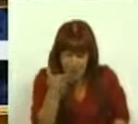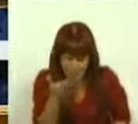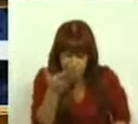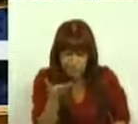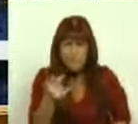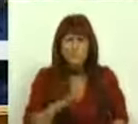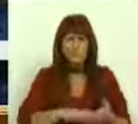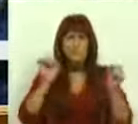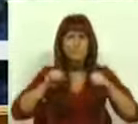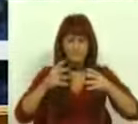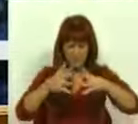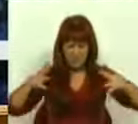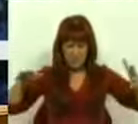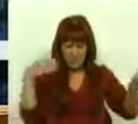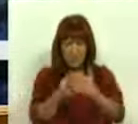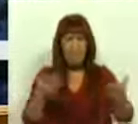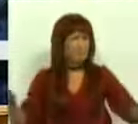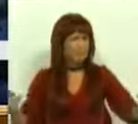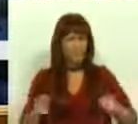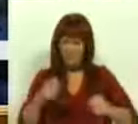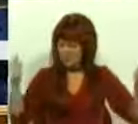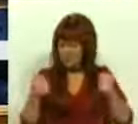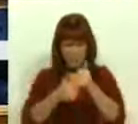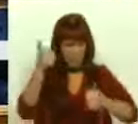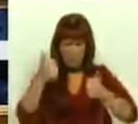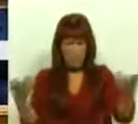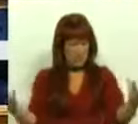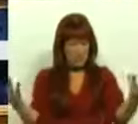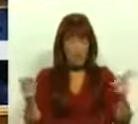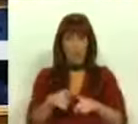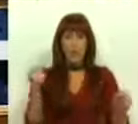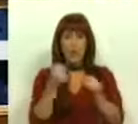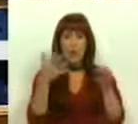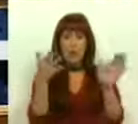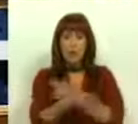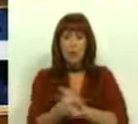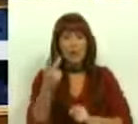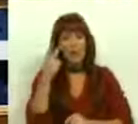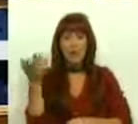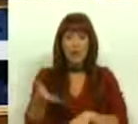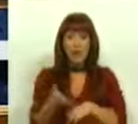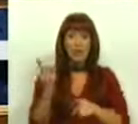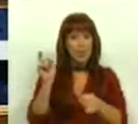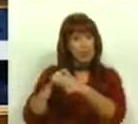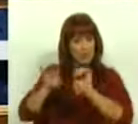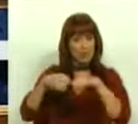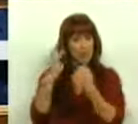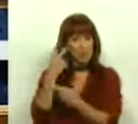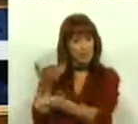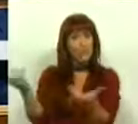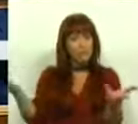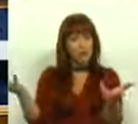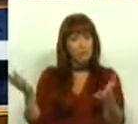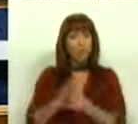nele o pacto para o crescimento, para a competitividade e para o emprego que viram os parceiros sociais.